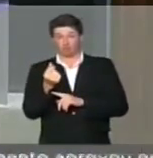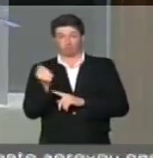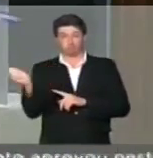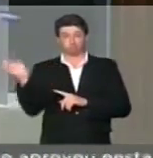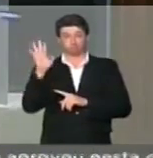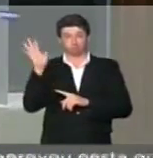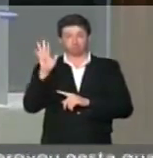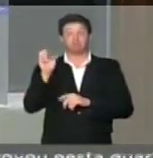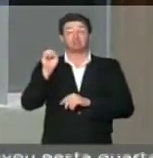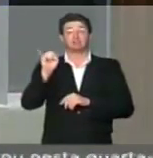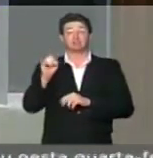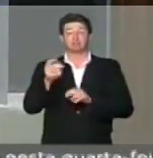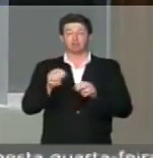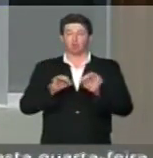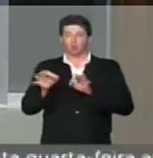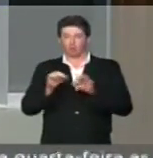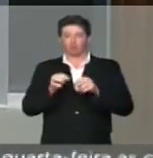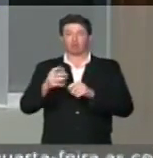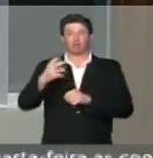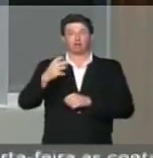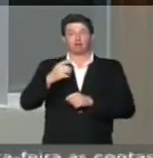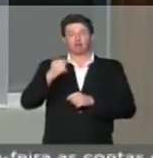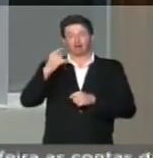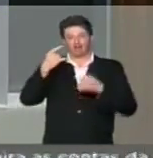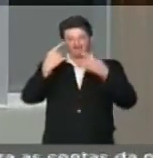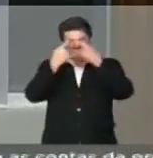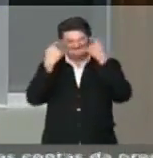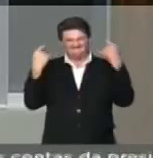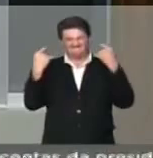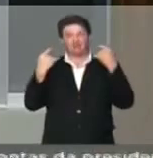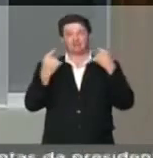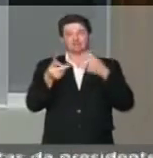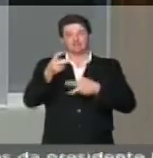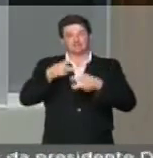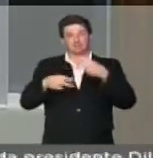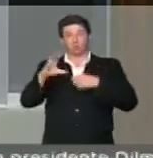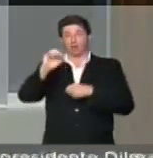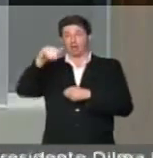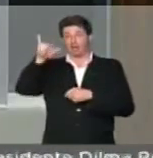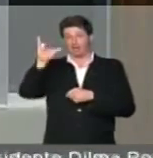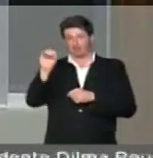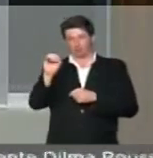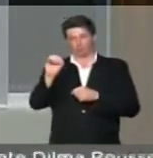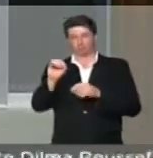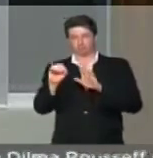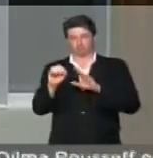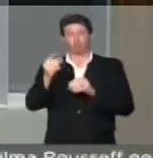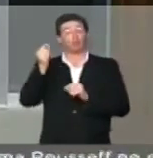controlar um pouco as movimentações especulativas na esfera cambial? 2,